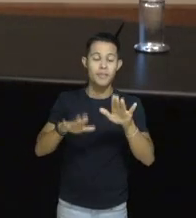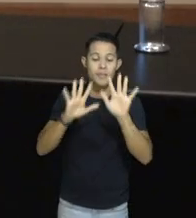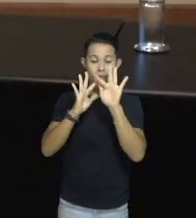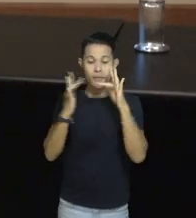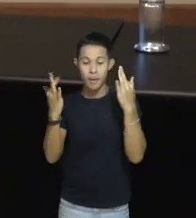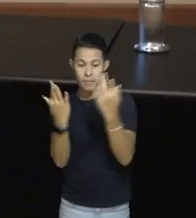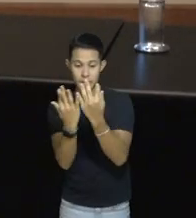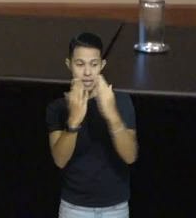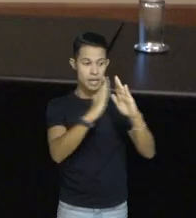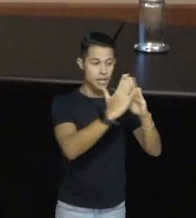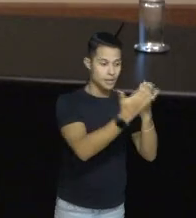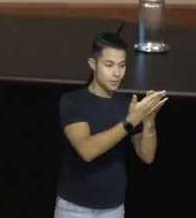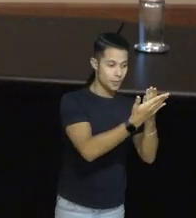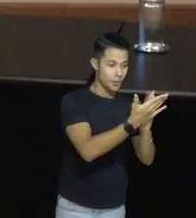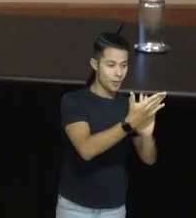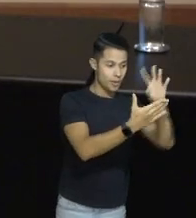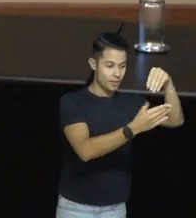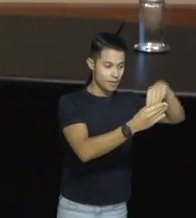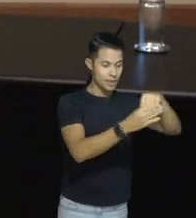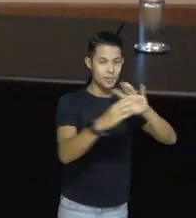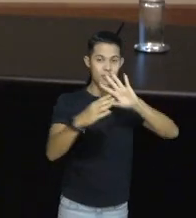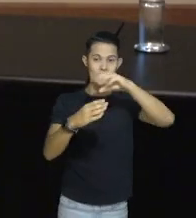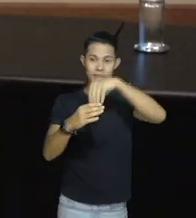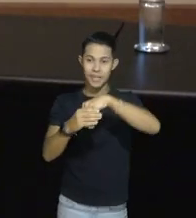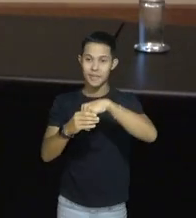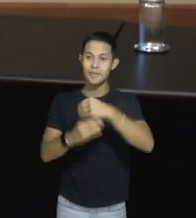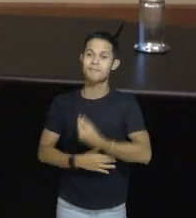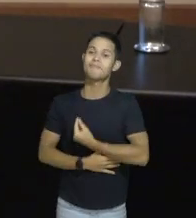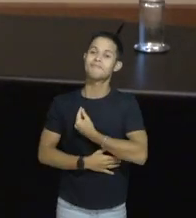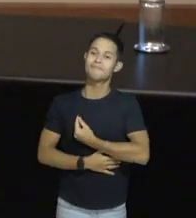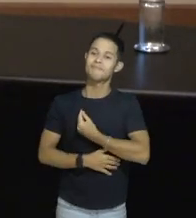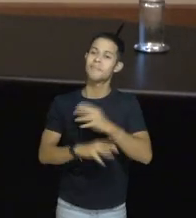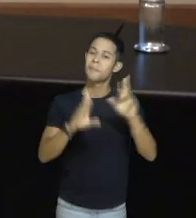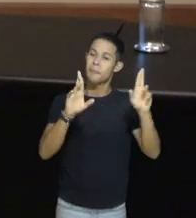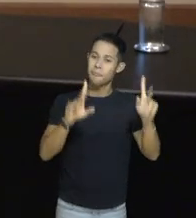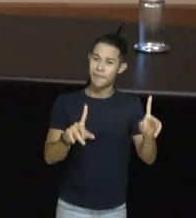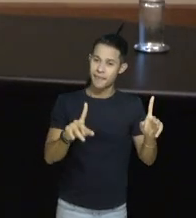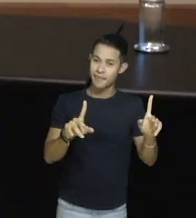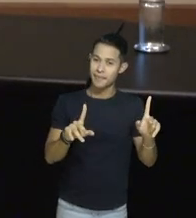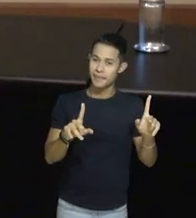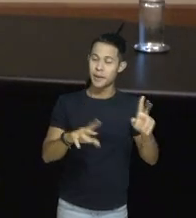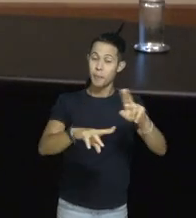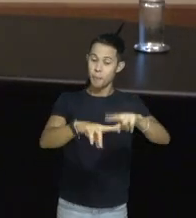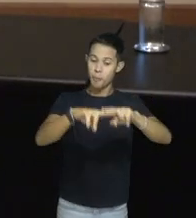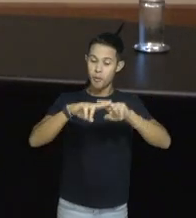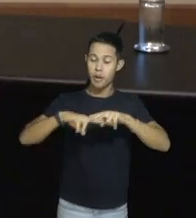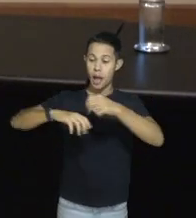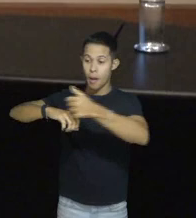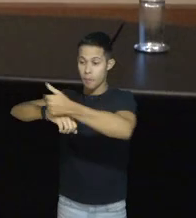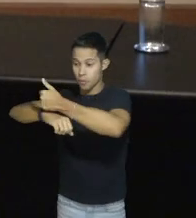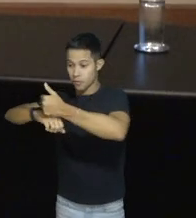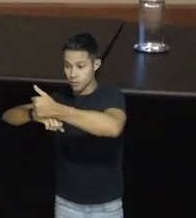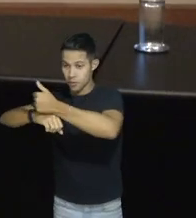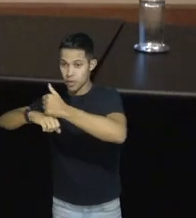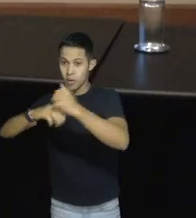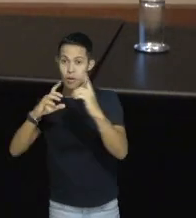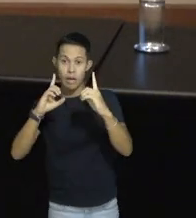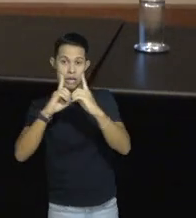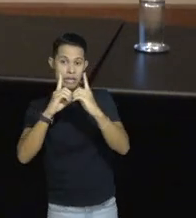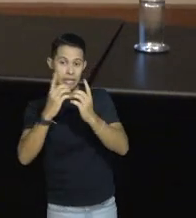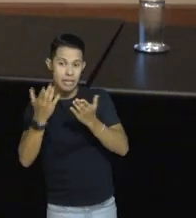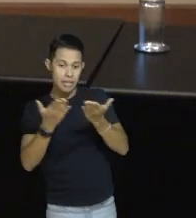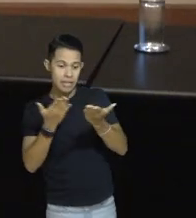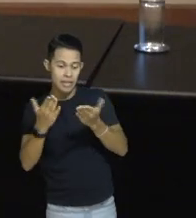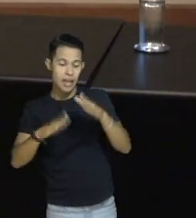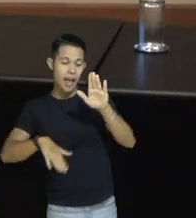o que acontece no contexto da escola. Então, para que a profissional que vai atender não fique com a visão só